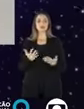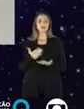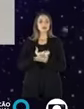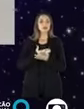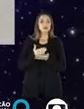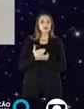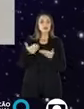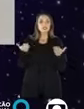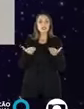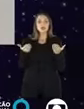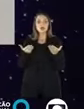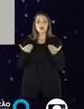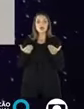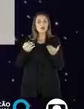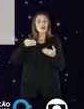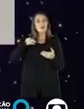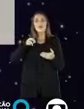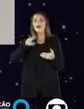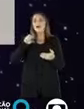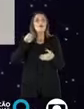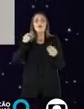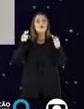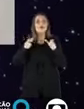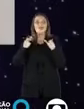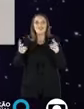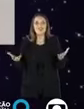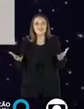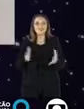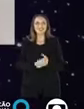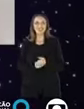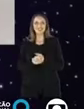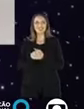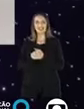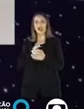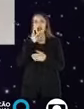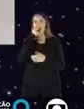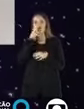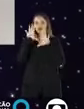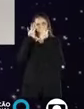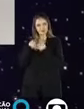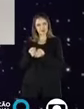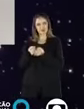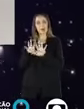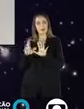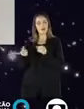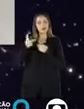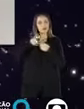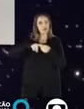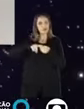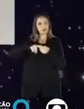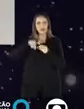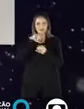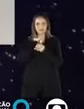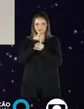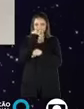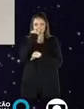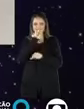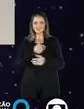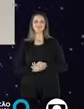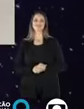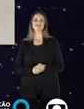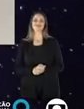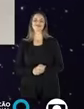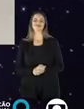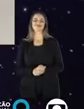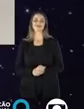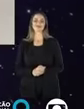agora com... Cadê o Marcos Palmeira? Acho que ele saiu um pouquinho, mas ele está voltando, tá, gente? Então, vamos